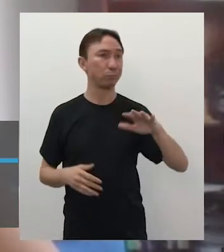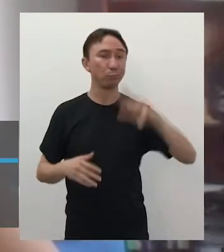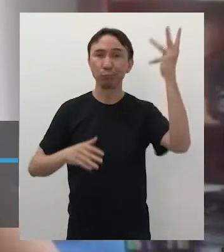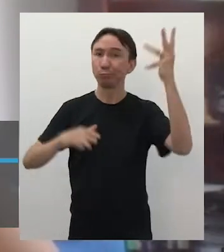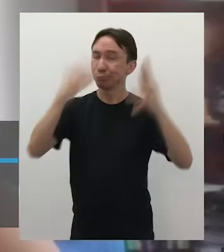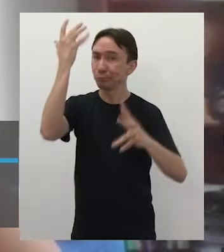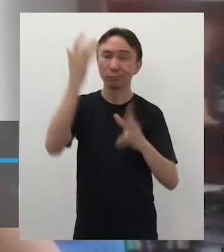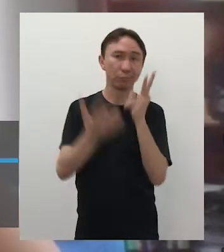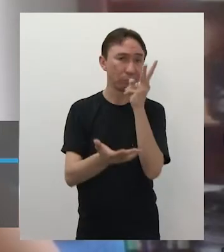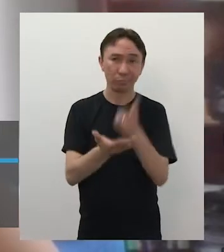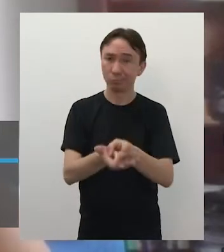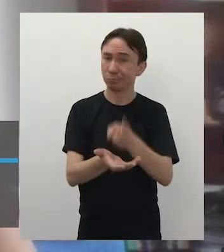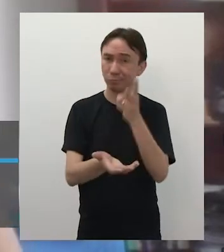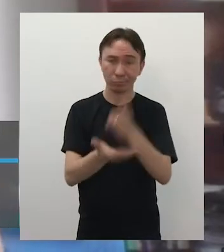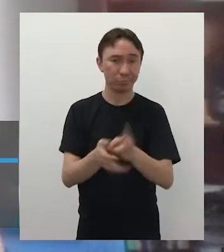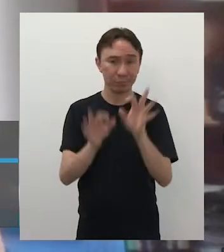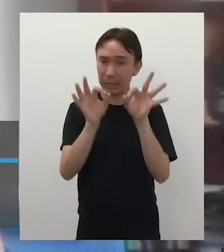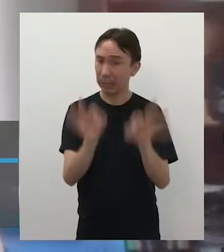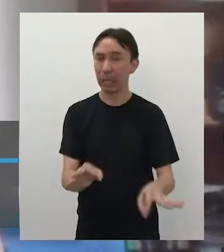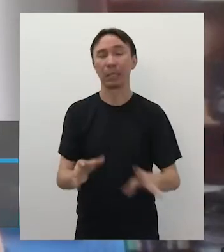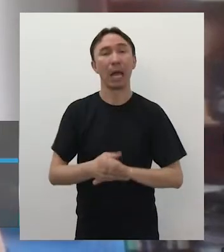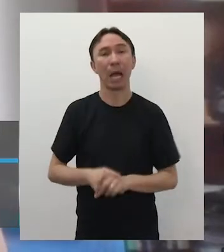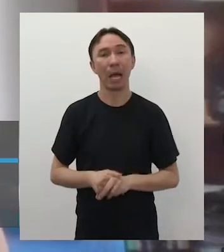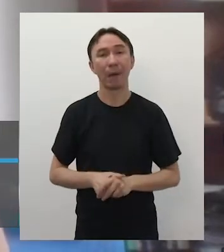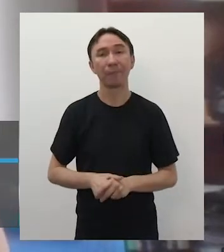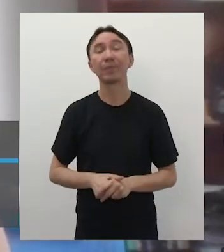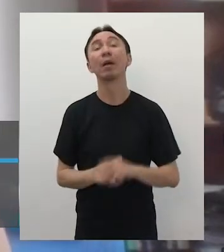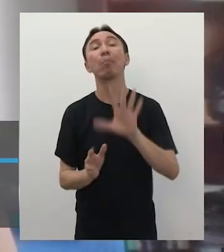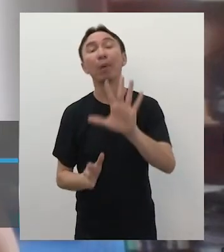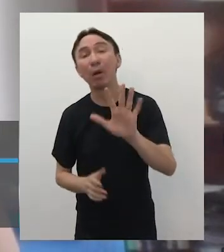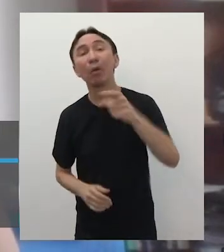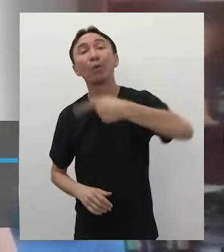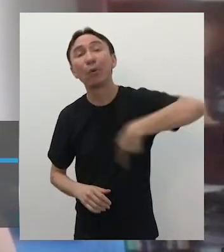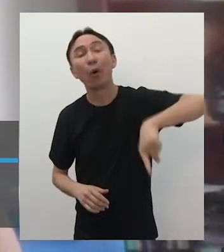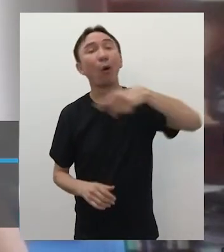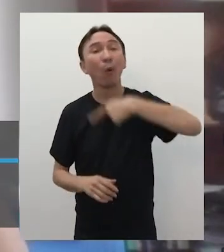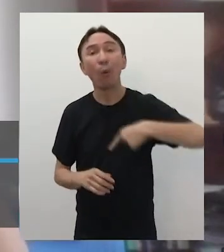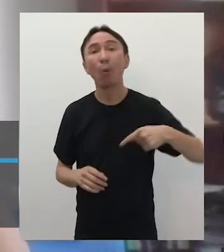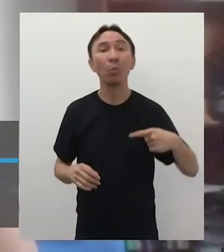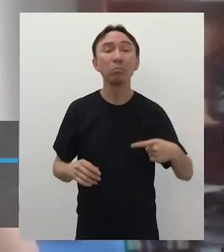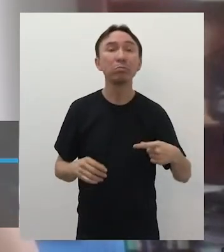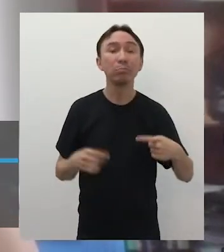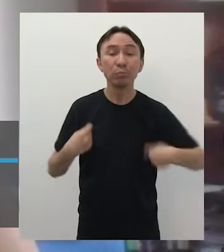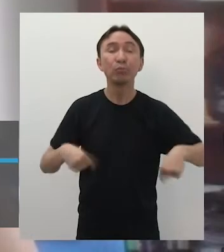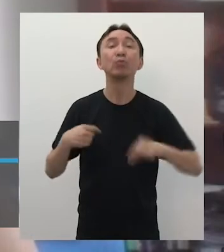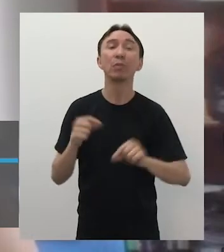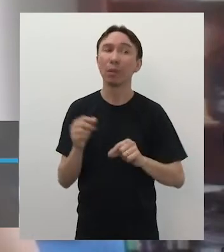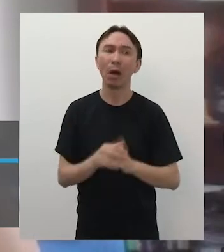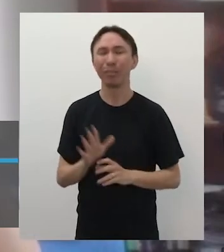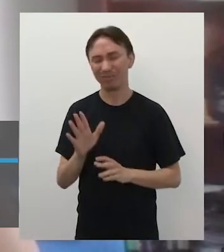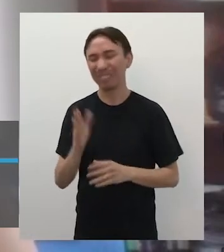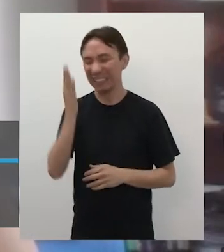Justamente, né? Os desafios, como a a Maria Cida estava